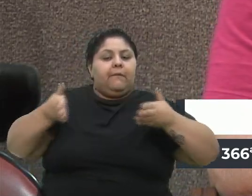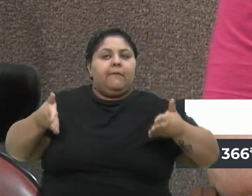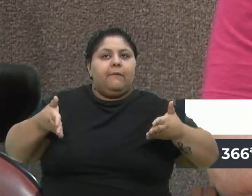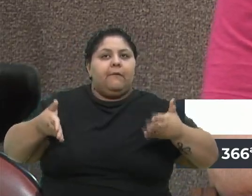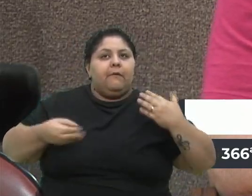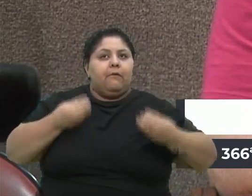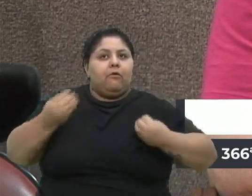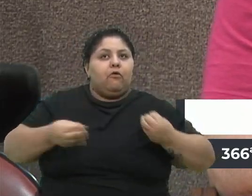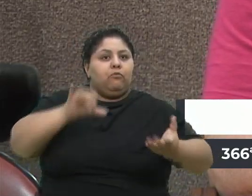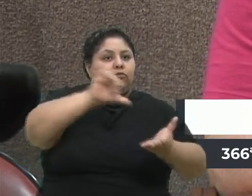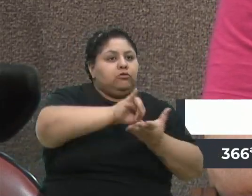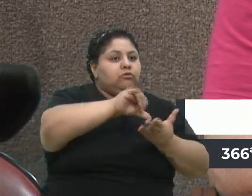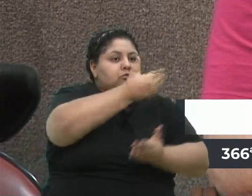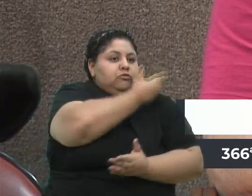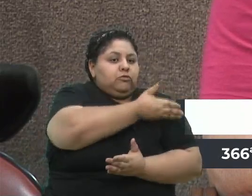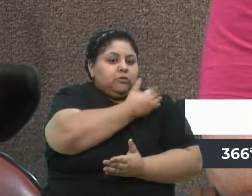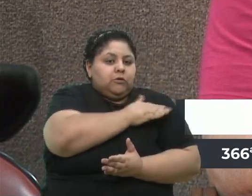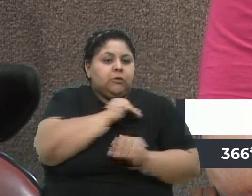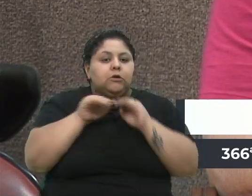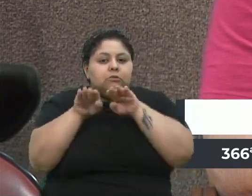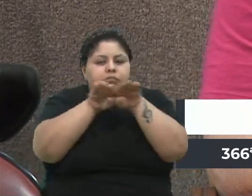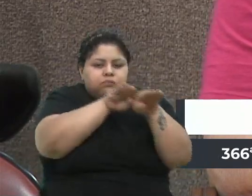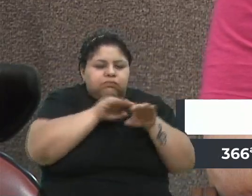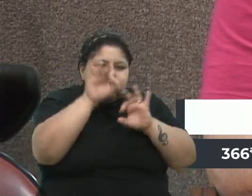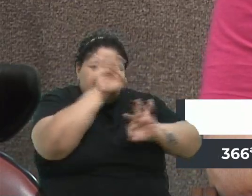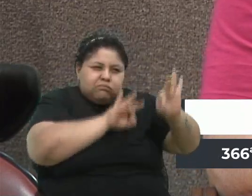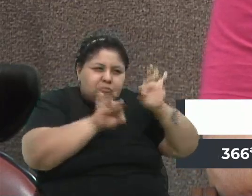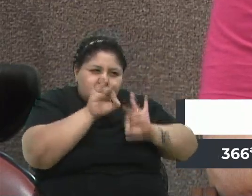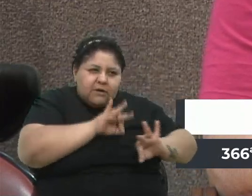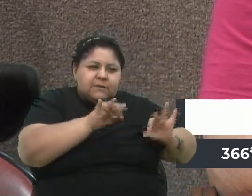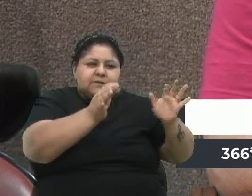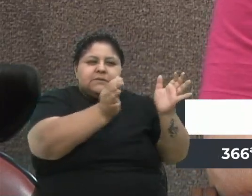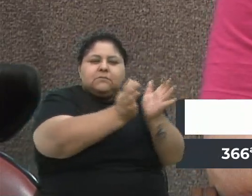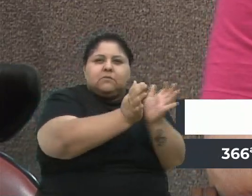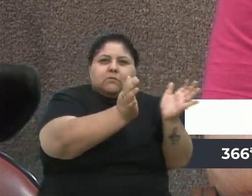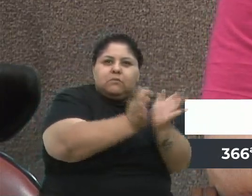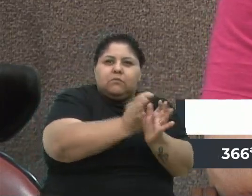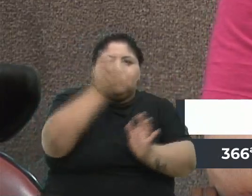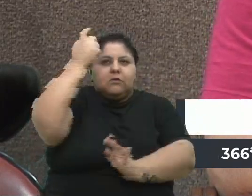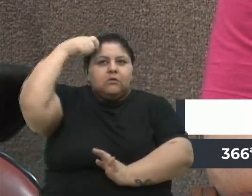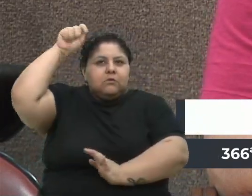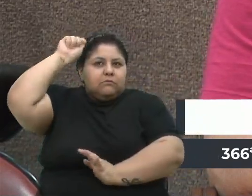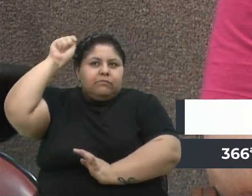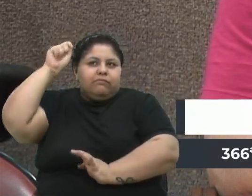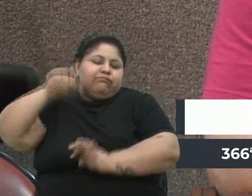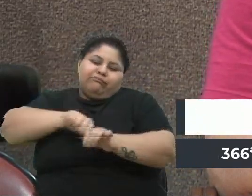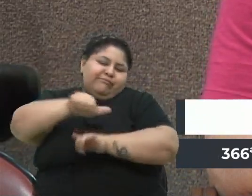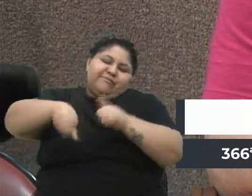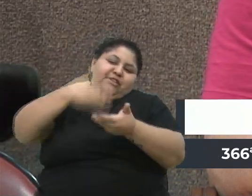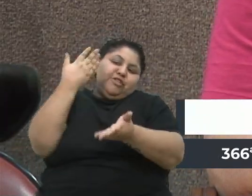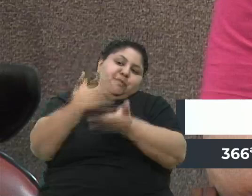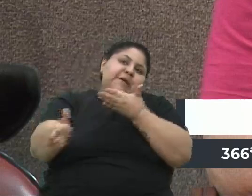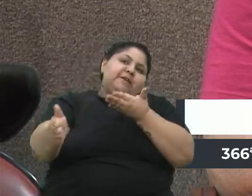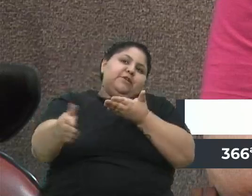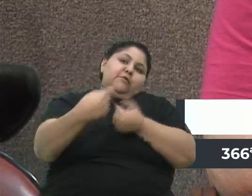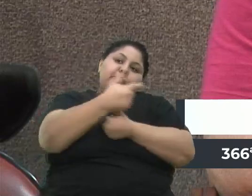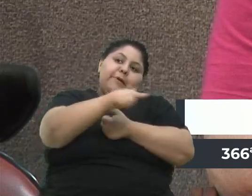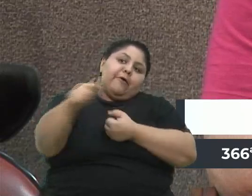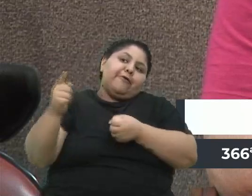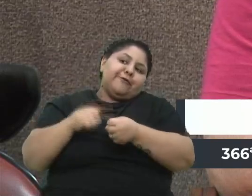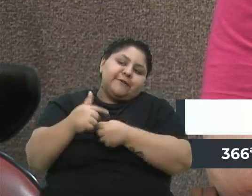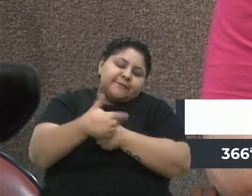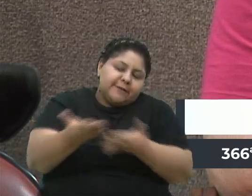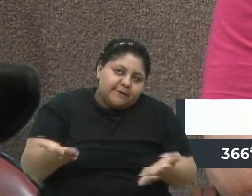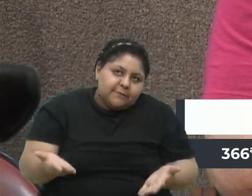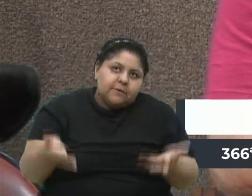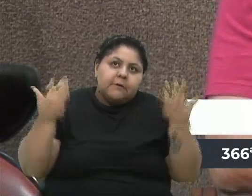de treinamentos, alinhavar isso com os clubes, com a universidade, porque, caso contrário, a gente perde para outras cidades, né? Então, parabéns pelo